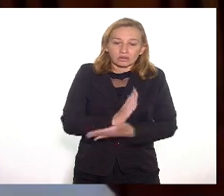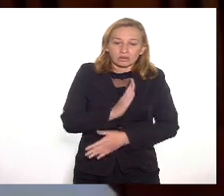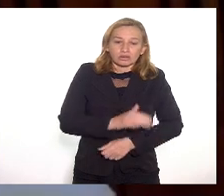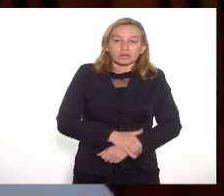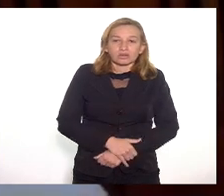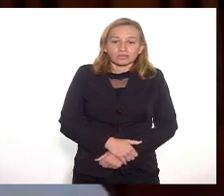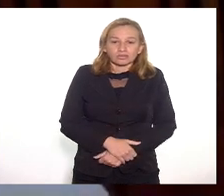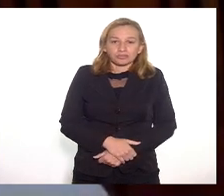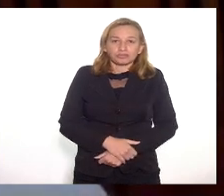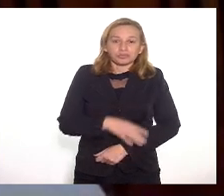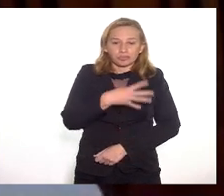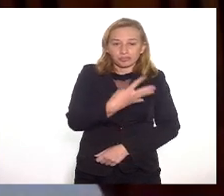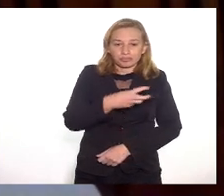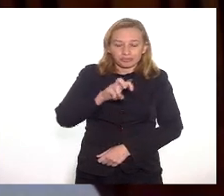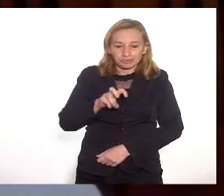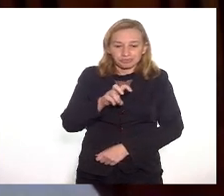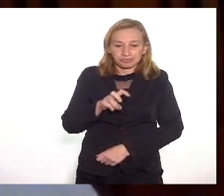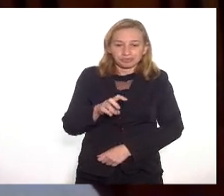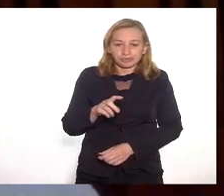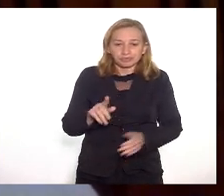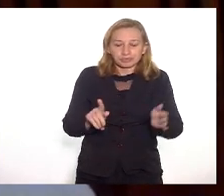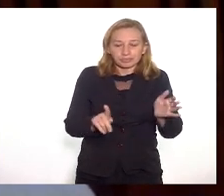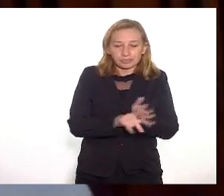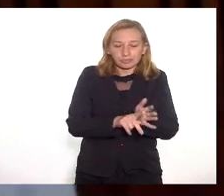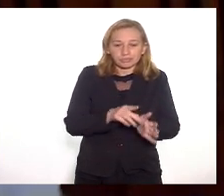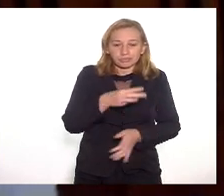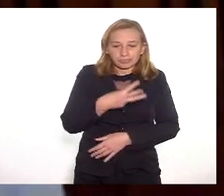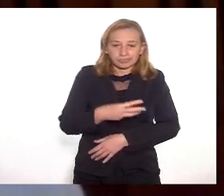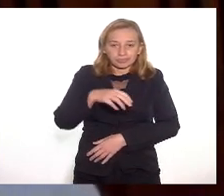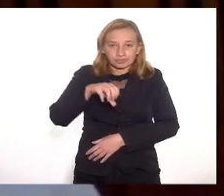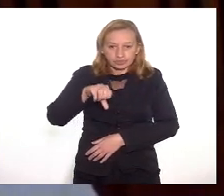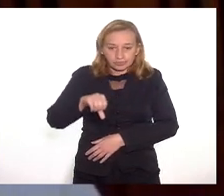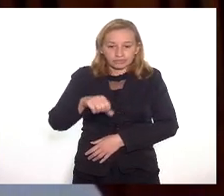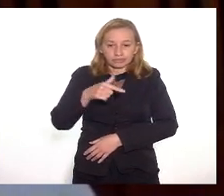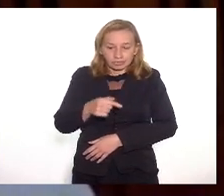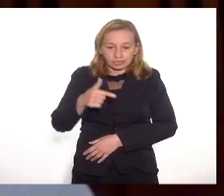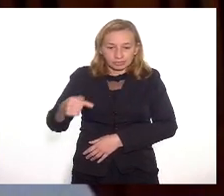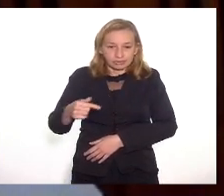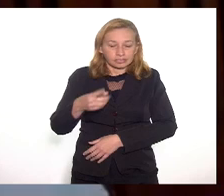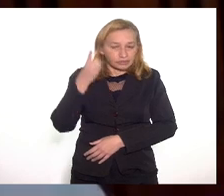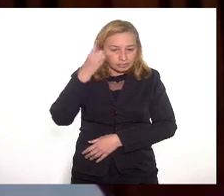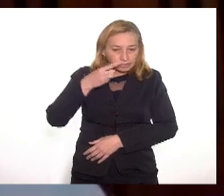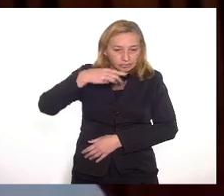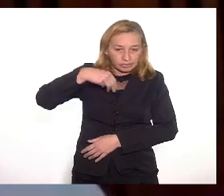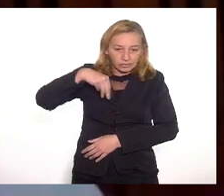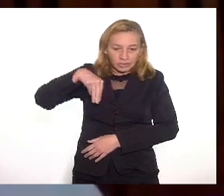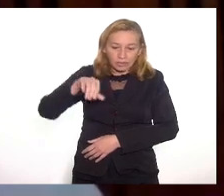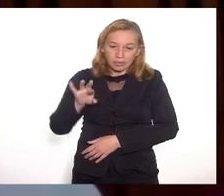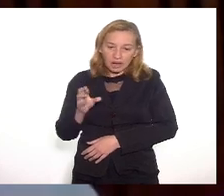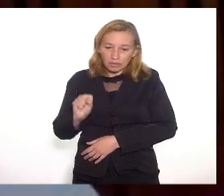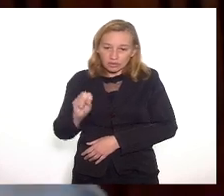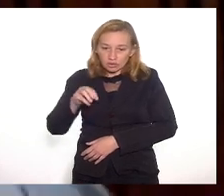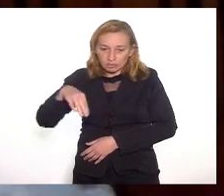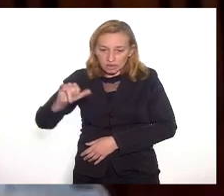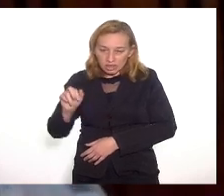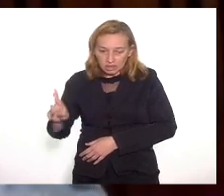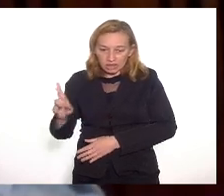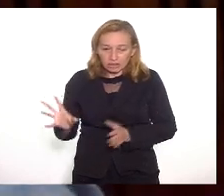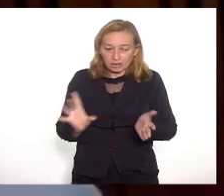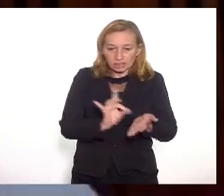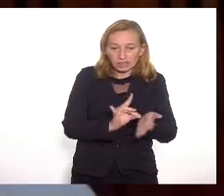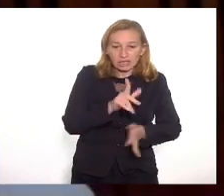aprovado. 45. Projeto de lei 3977 de 2021, autoria do deputado Marcos Miller, o parecer pela anexação, projeto de